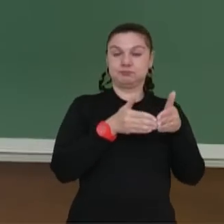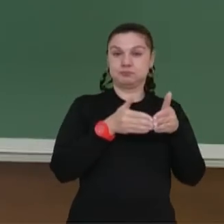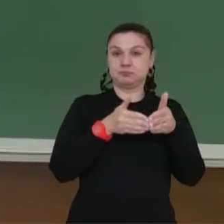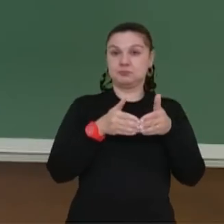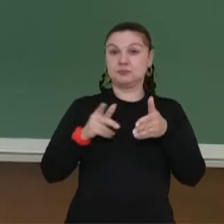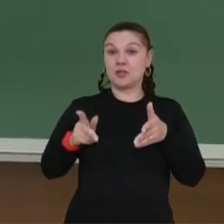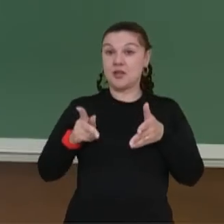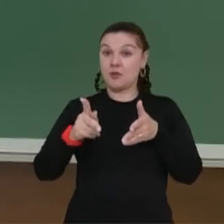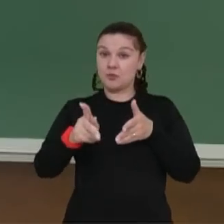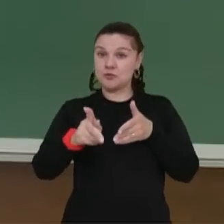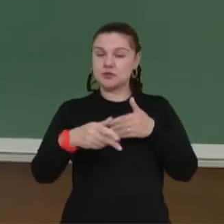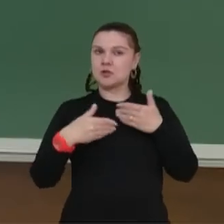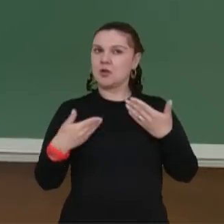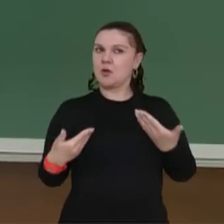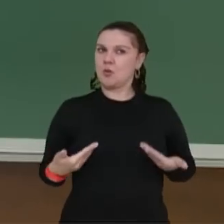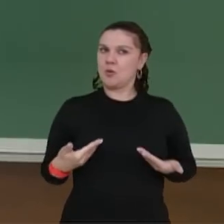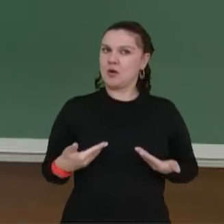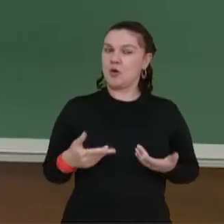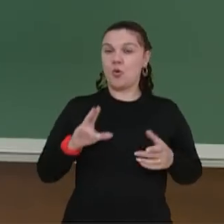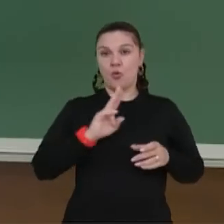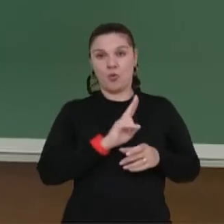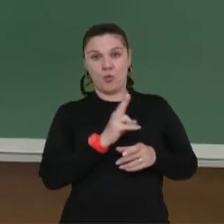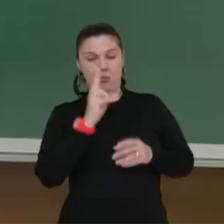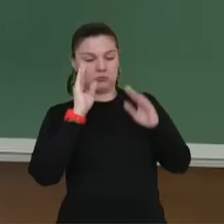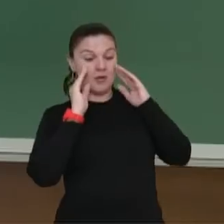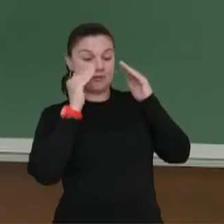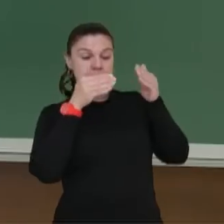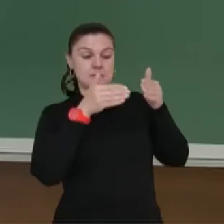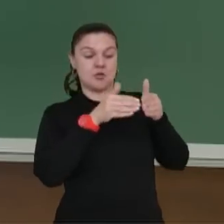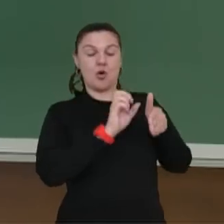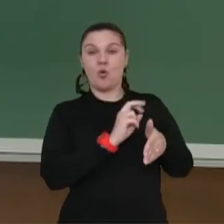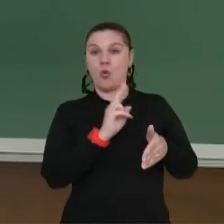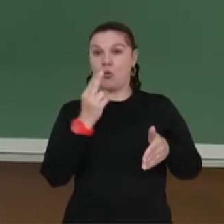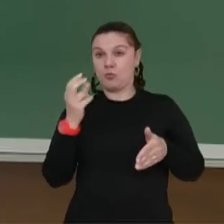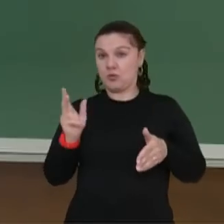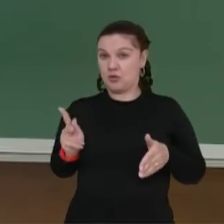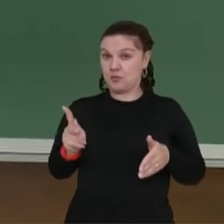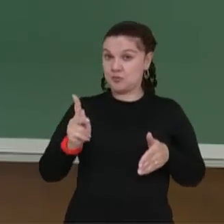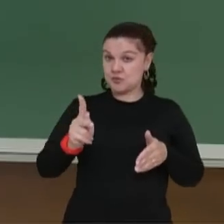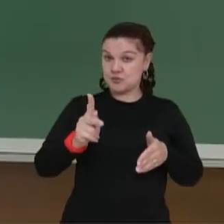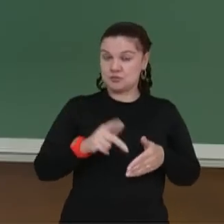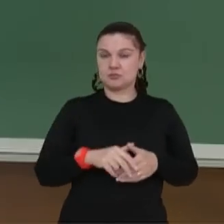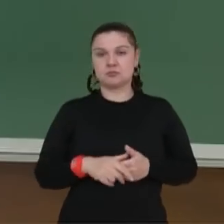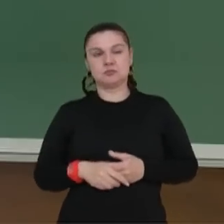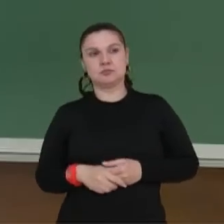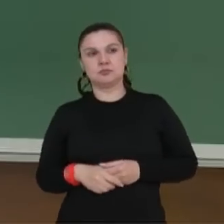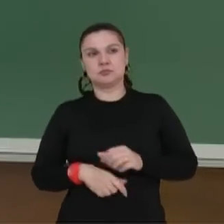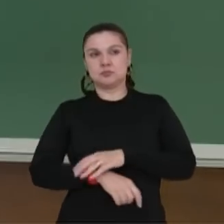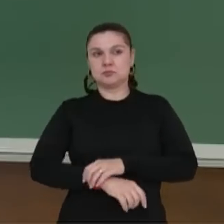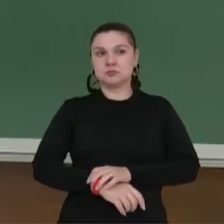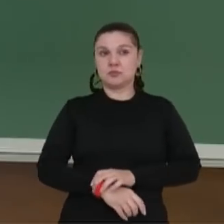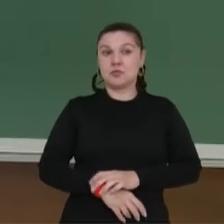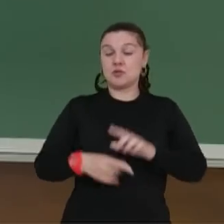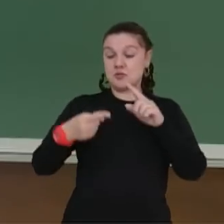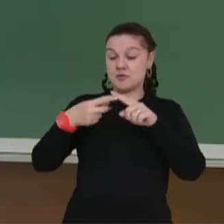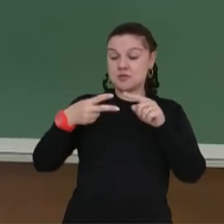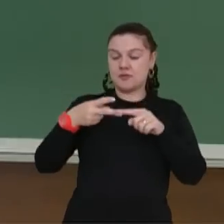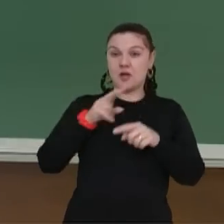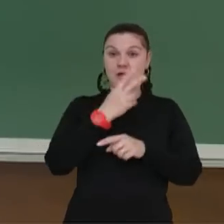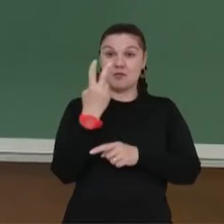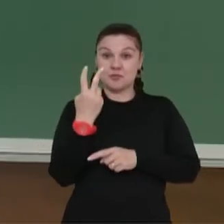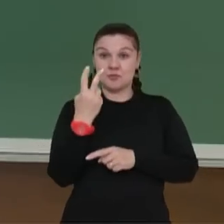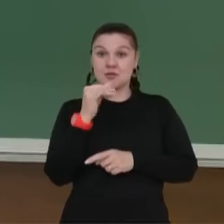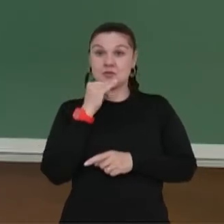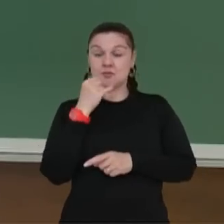é que as duas aconteçam ao mesmo tempo. Ou a variável é discreta ou a variável é contínua. Então você vai descrever as duas e vai dar